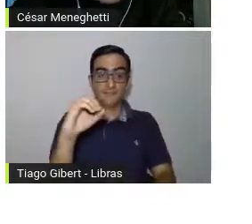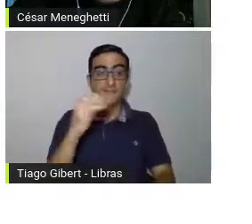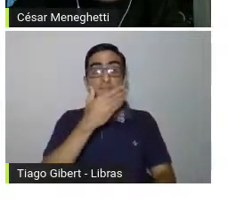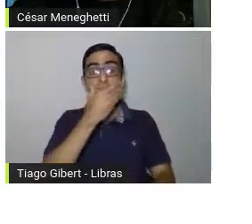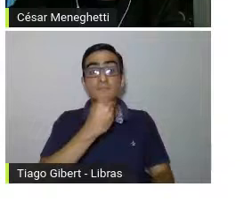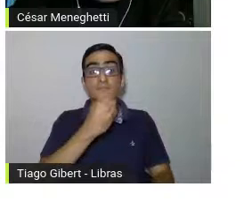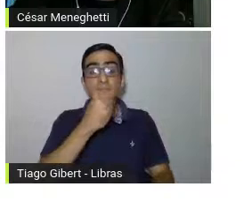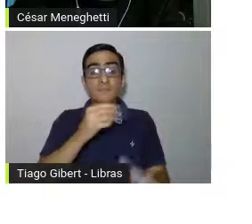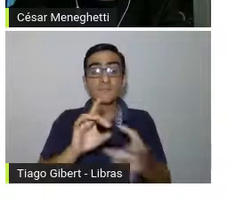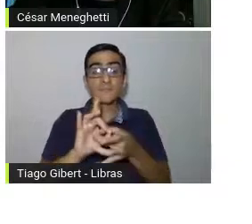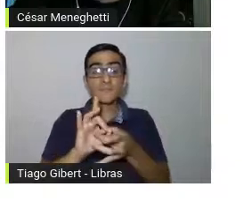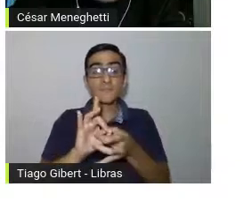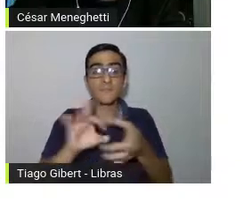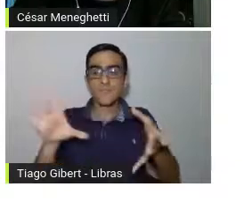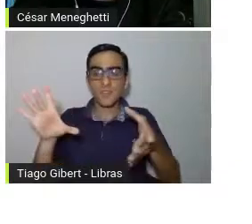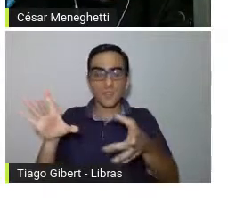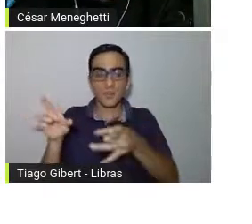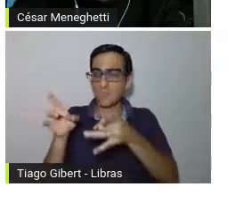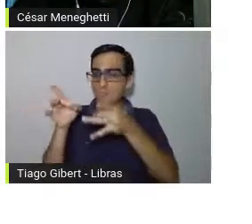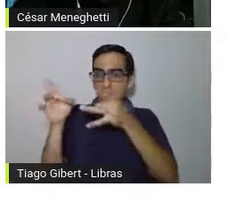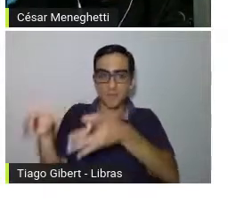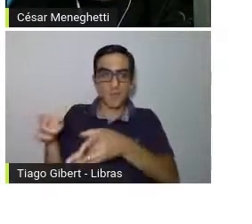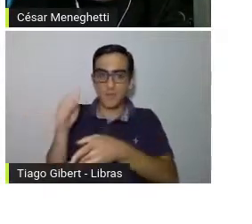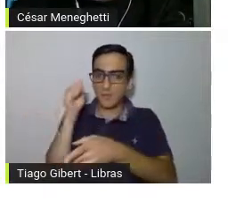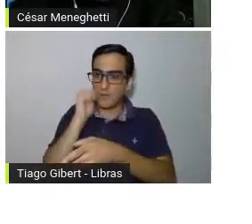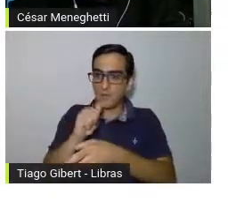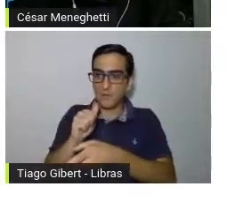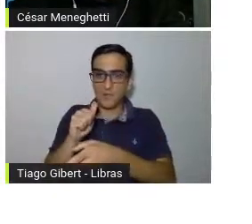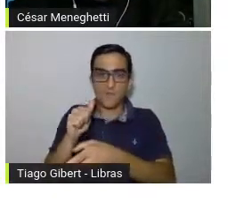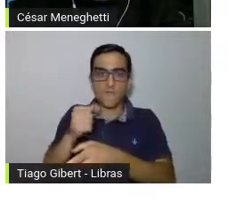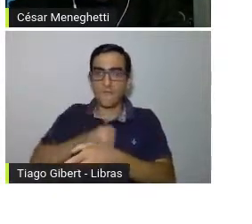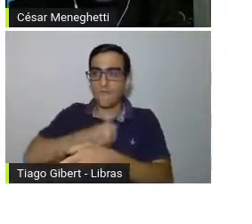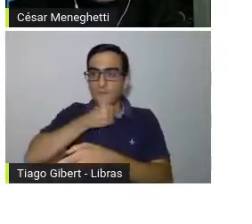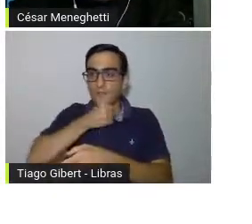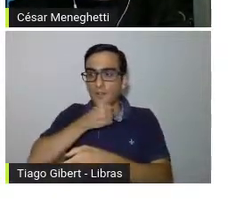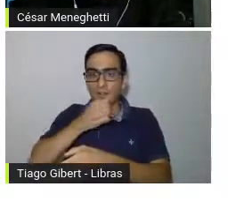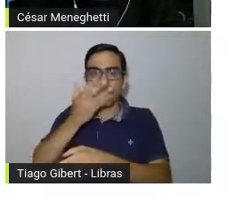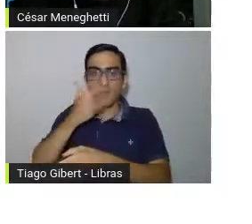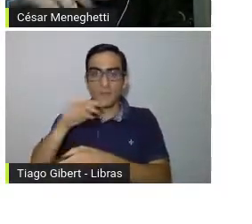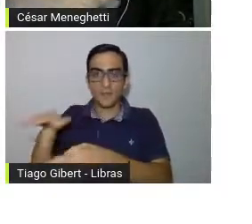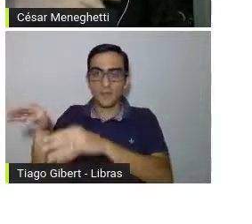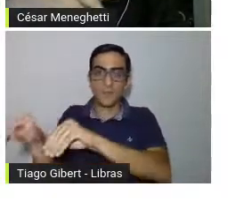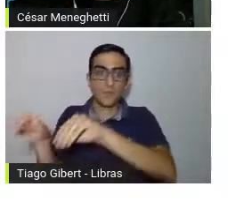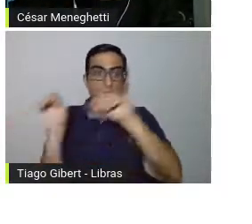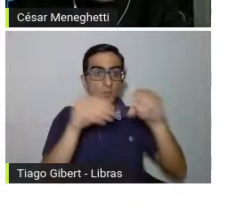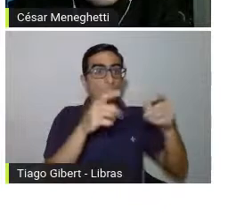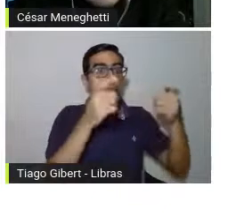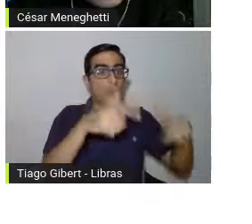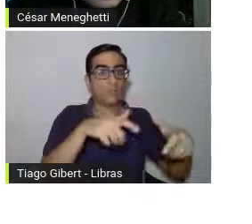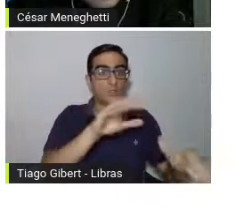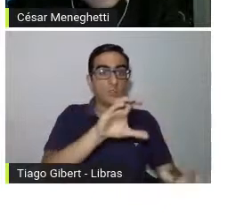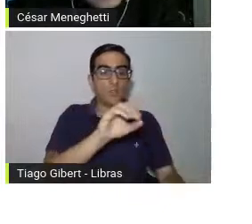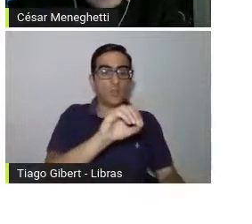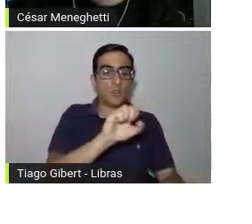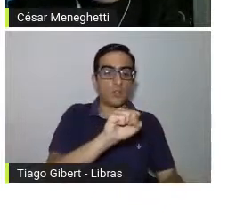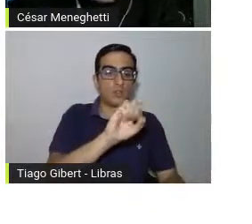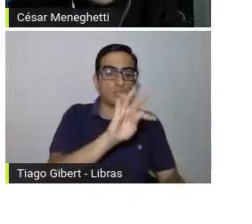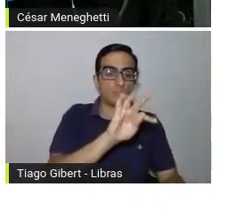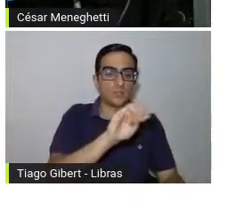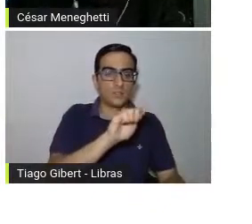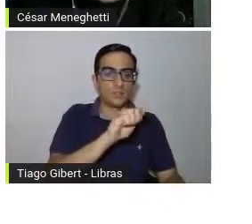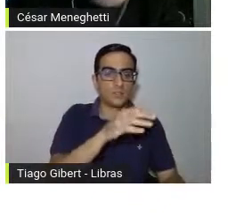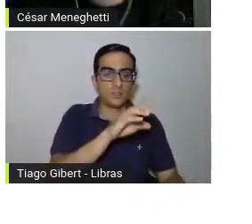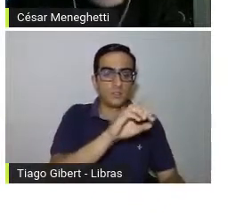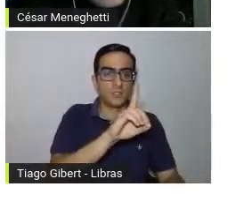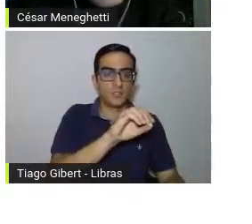deixaram as mulheres, crianças e velhos e foram para Côte d'Ivoire, Costa do Marfim,